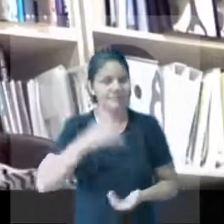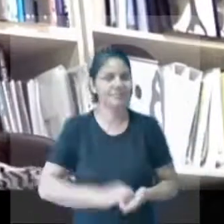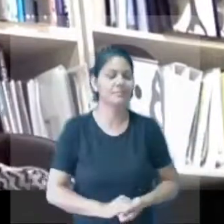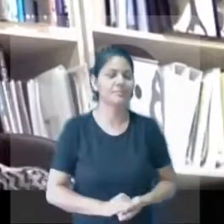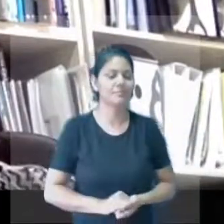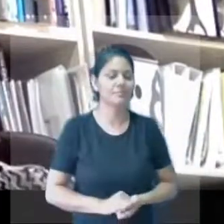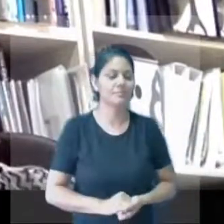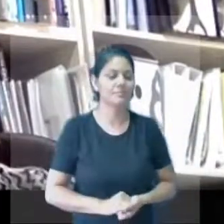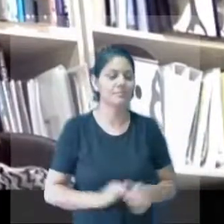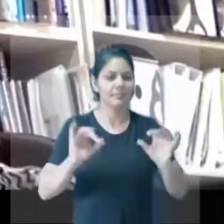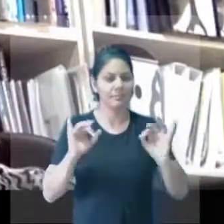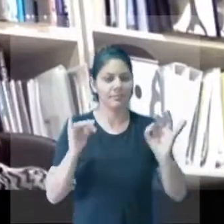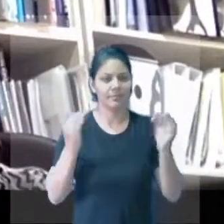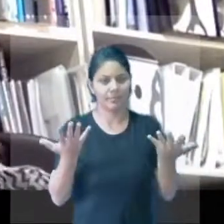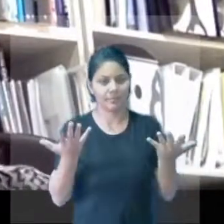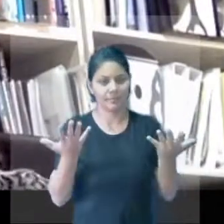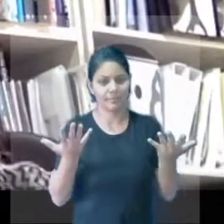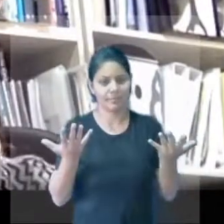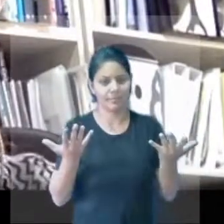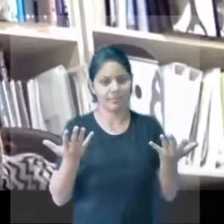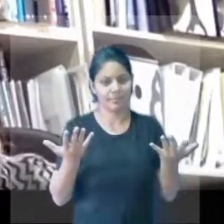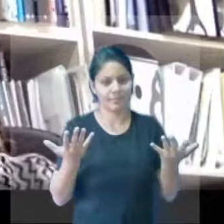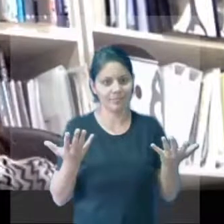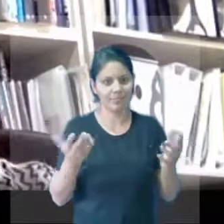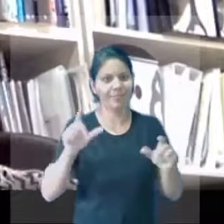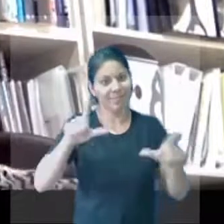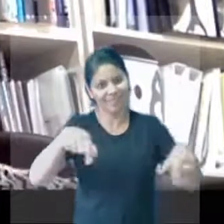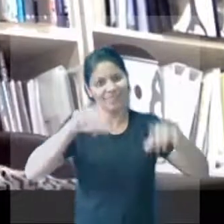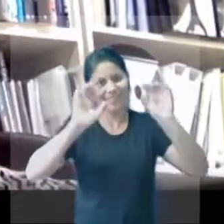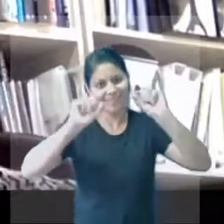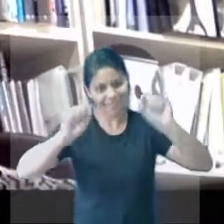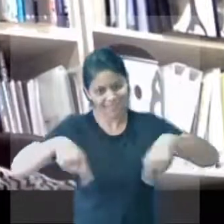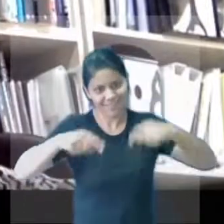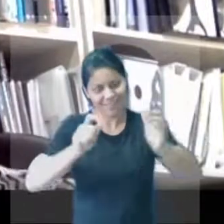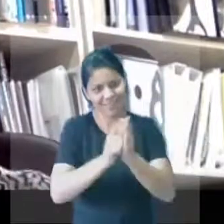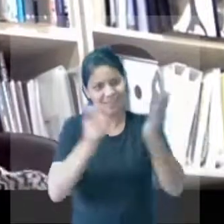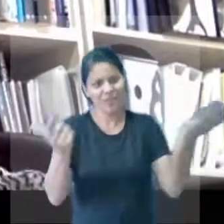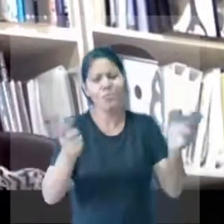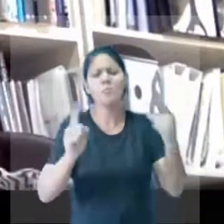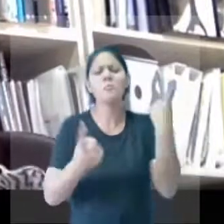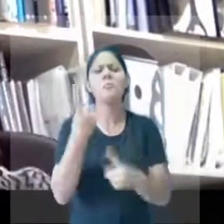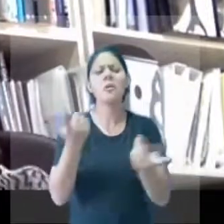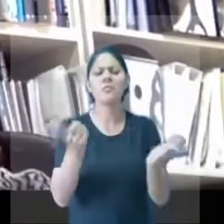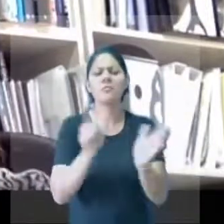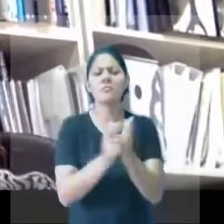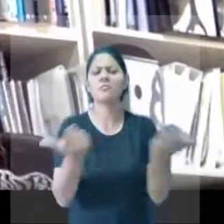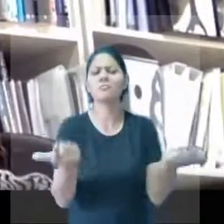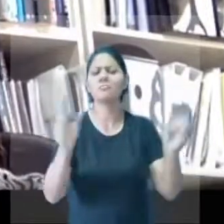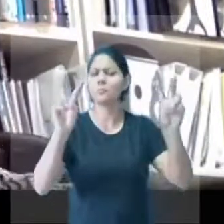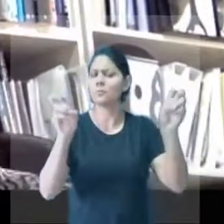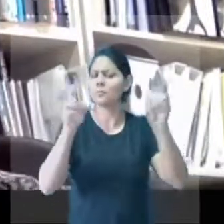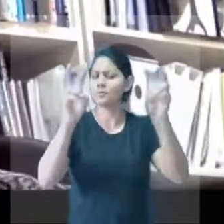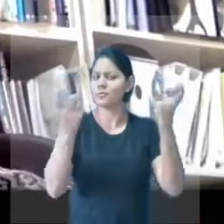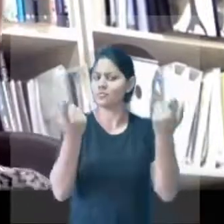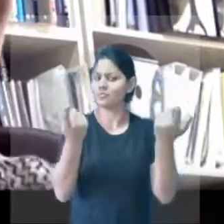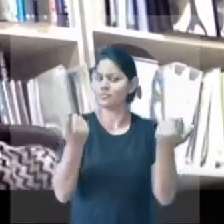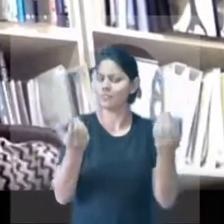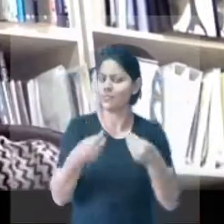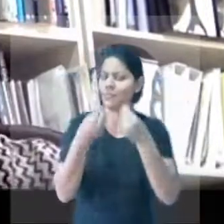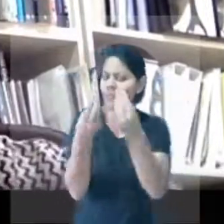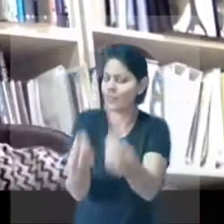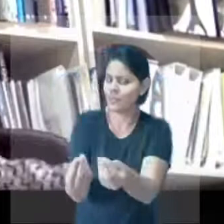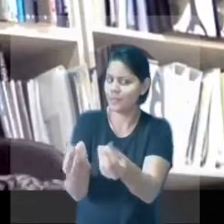pessoas, né? Claro que o brinde será um livro, mas não vamos ainda dizer quais são os títulos que nós iremos